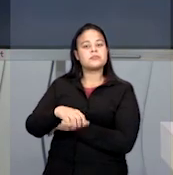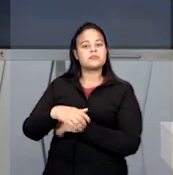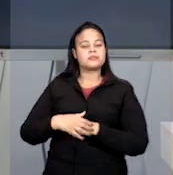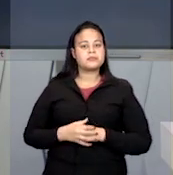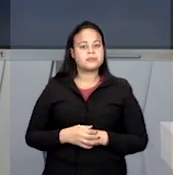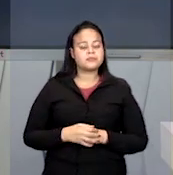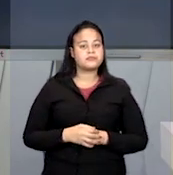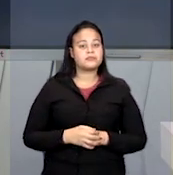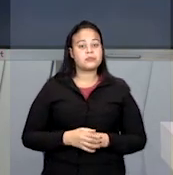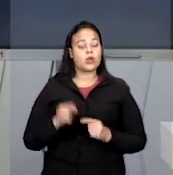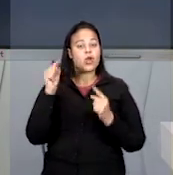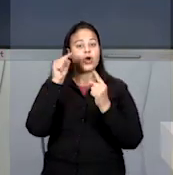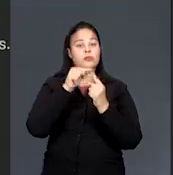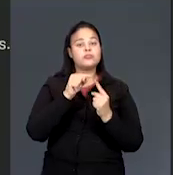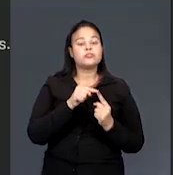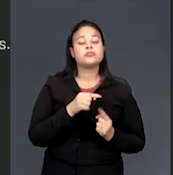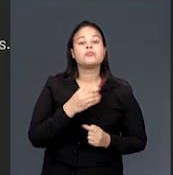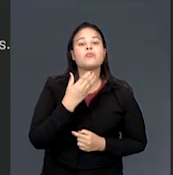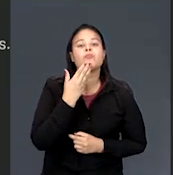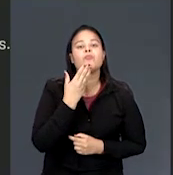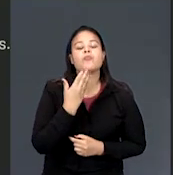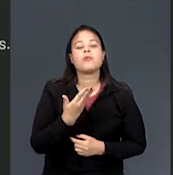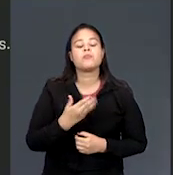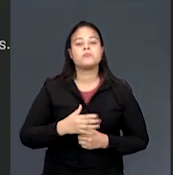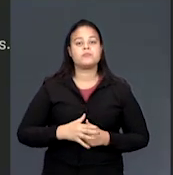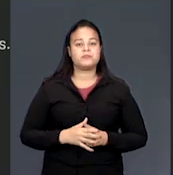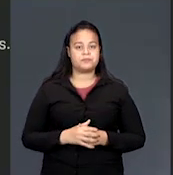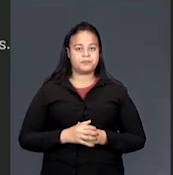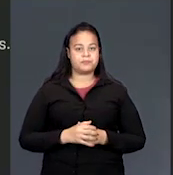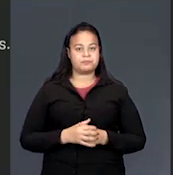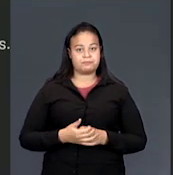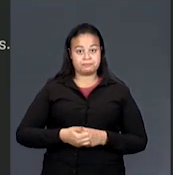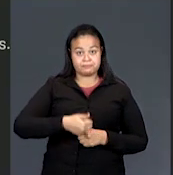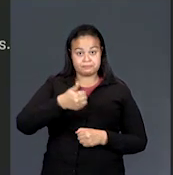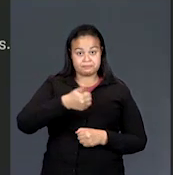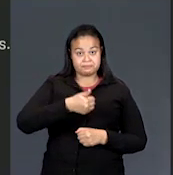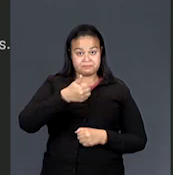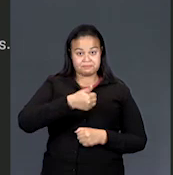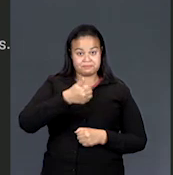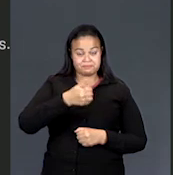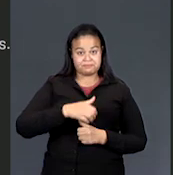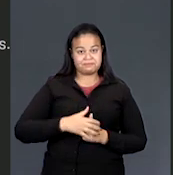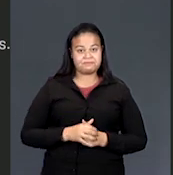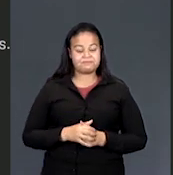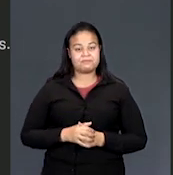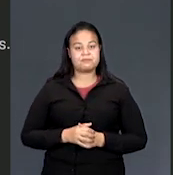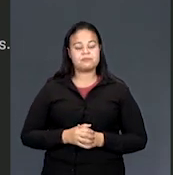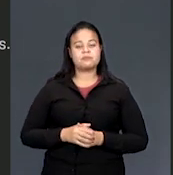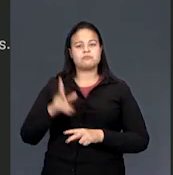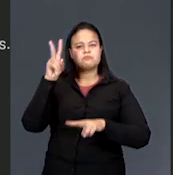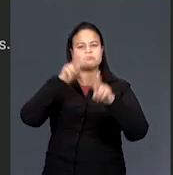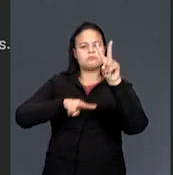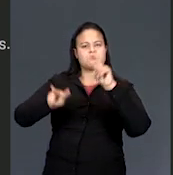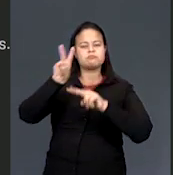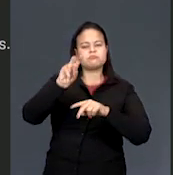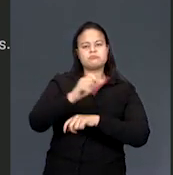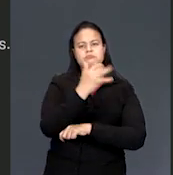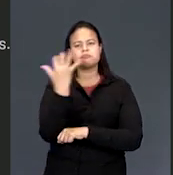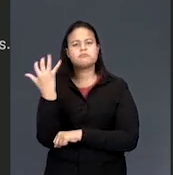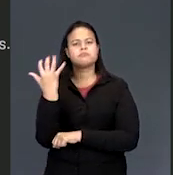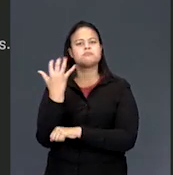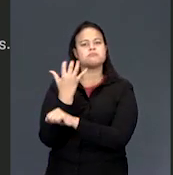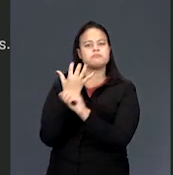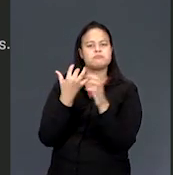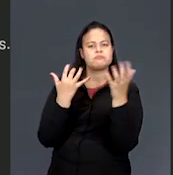os objetivos da aula de hoje são os seguintes. Primeiro, avaliar as condições ambientais, identificando